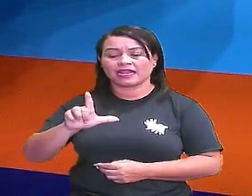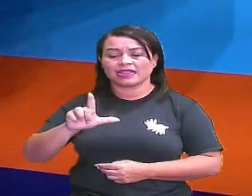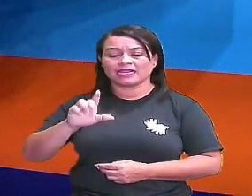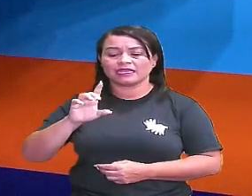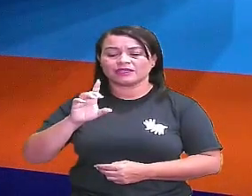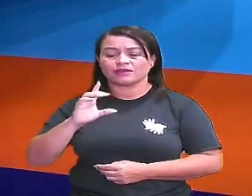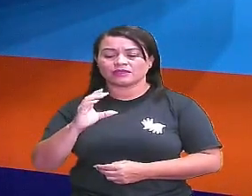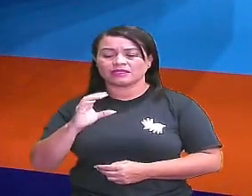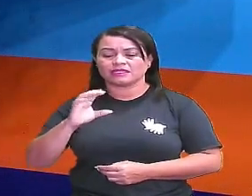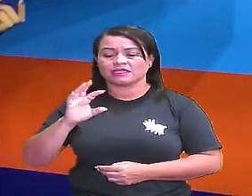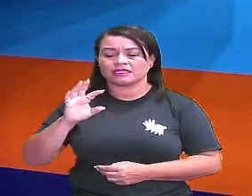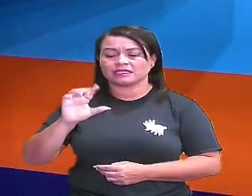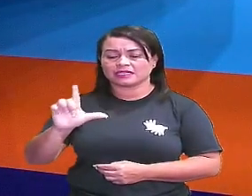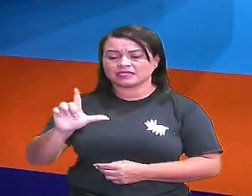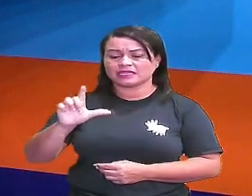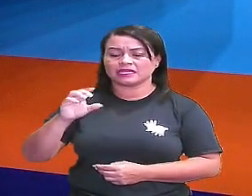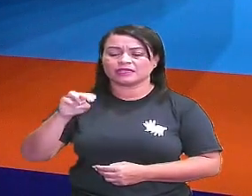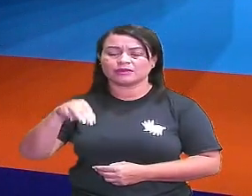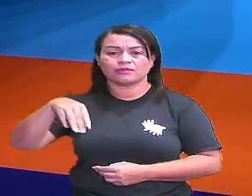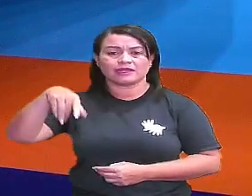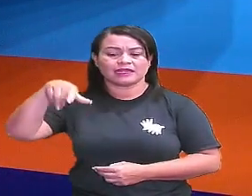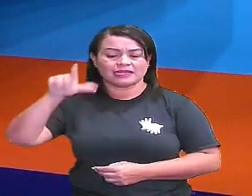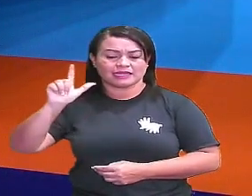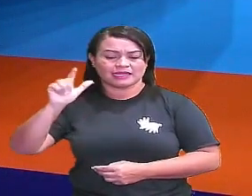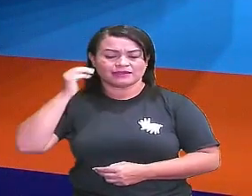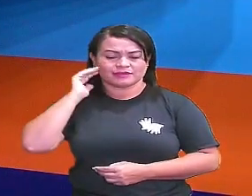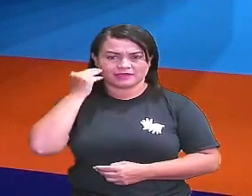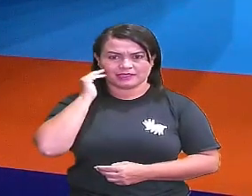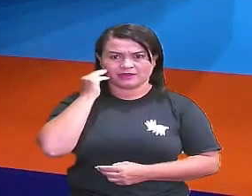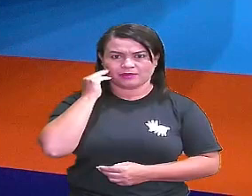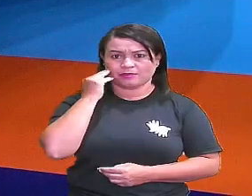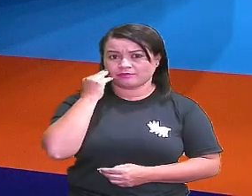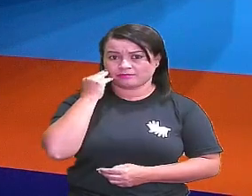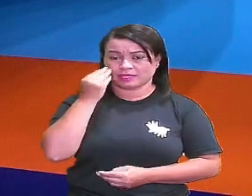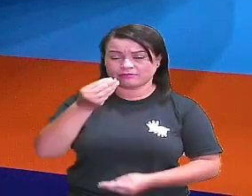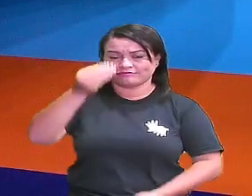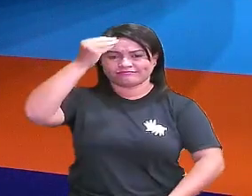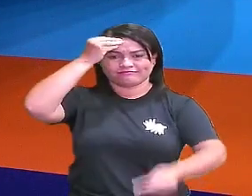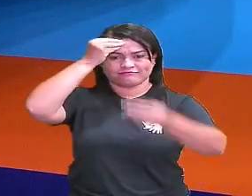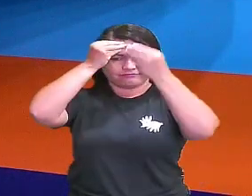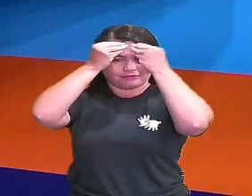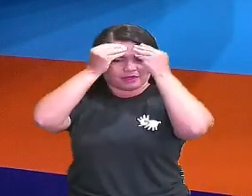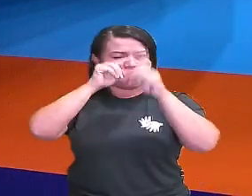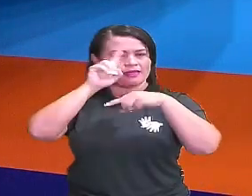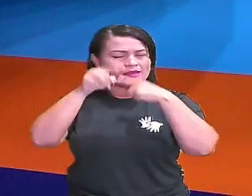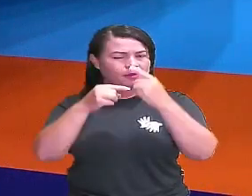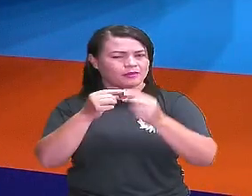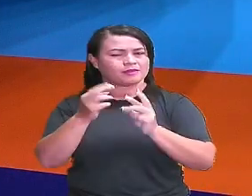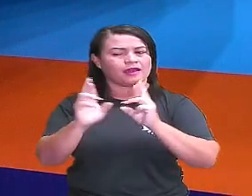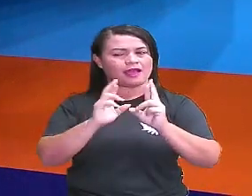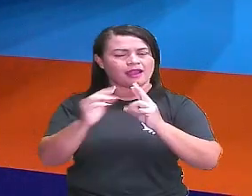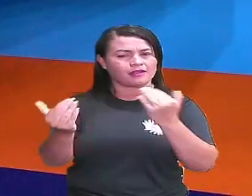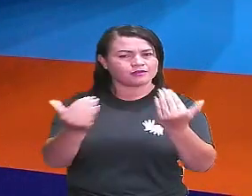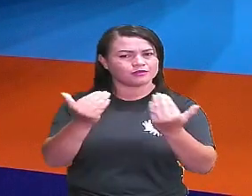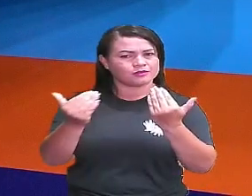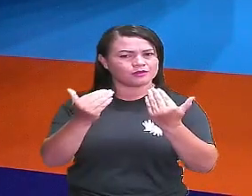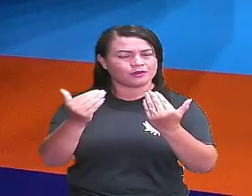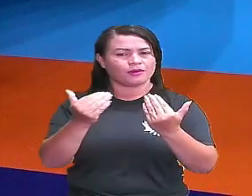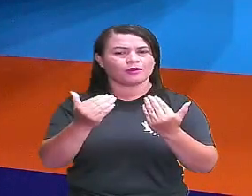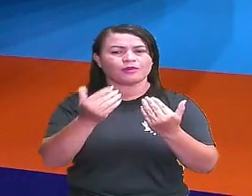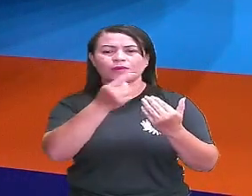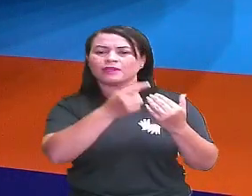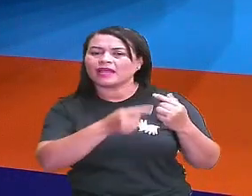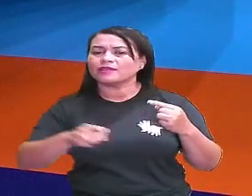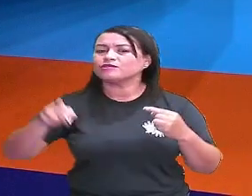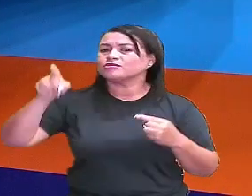decilitro, centilitro, mililitro. Ok? Então guarde isso aí que a gente vai precisar dessa relação aqui, né, da